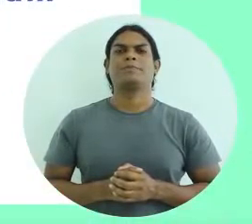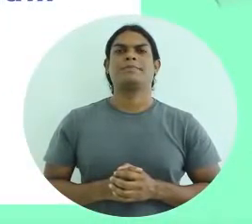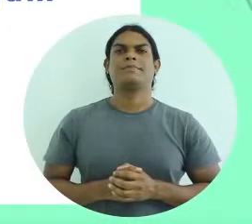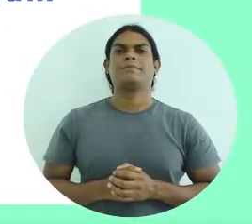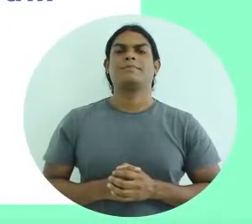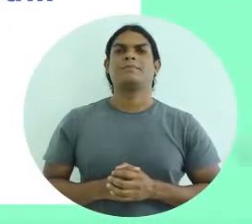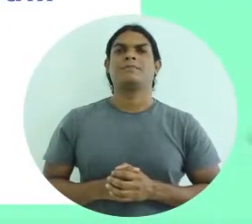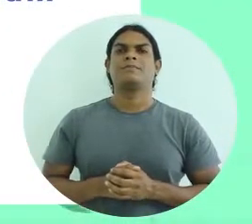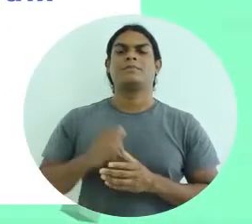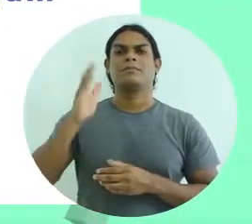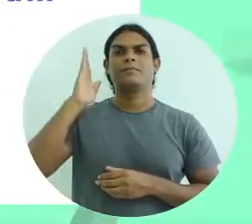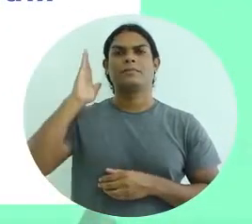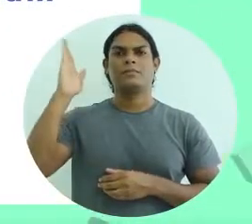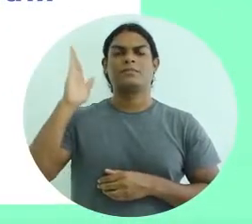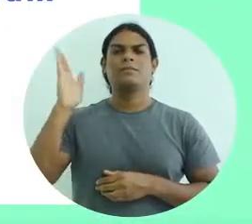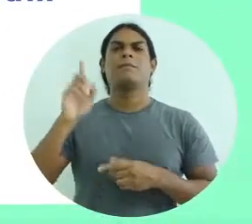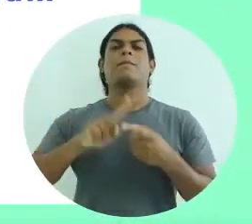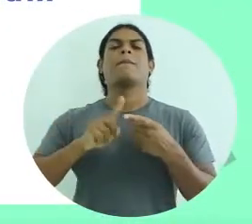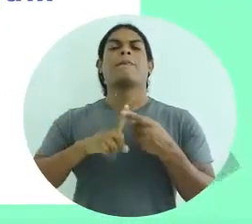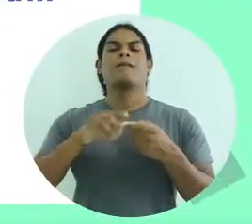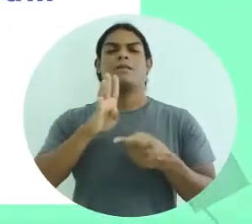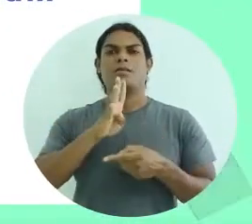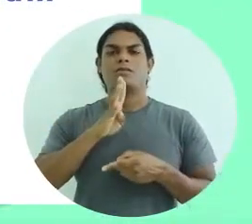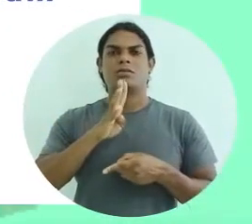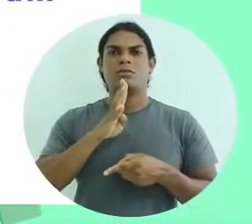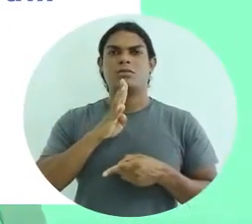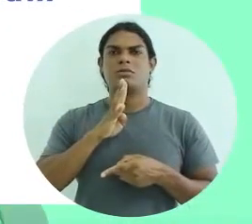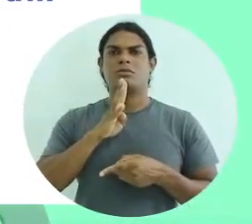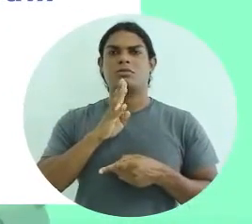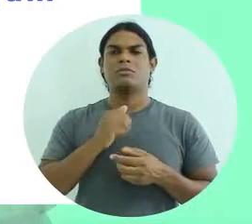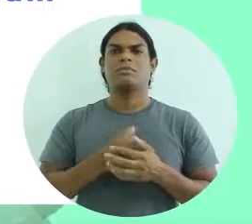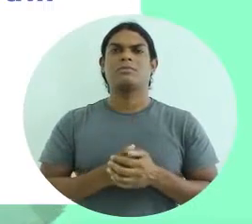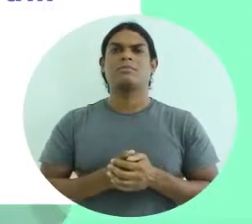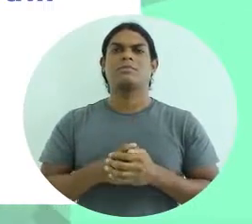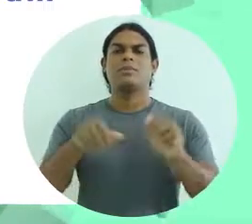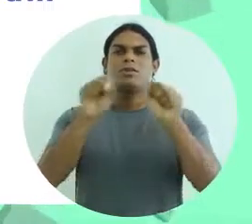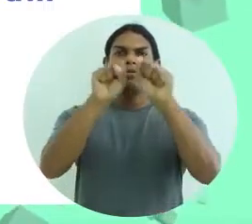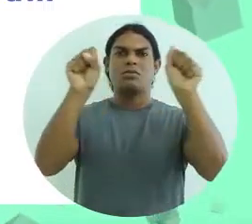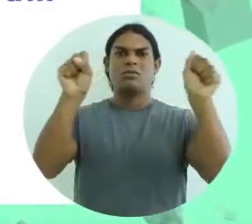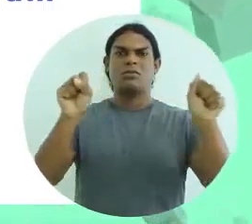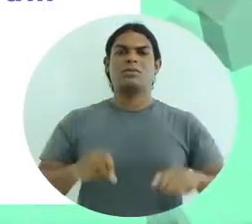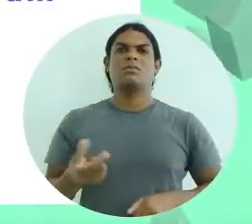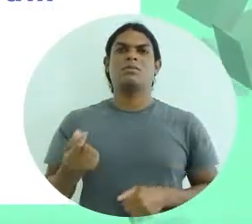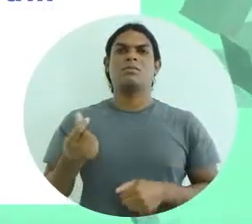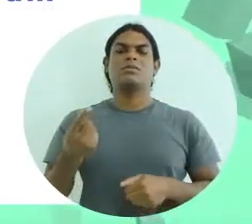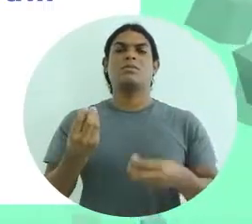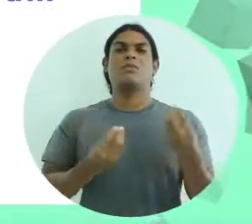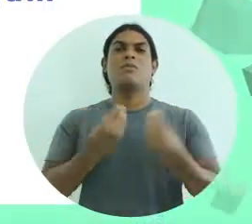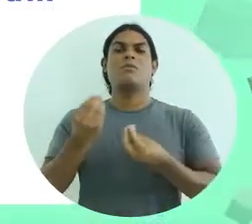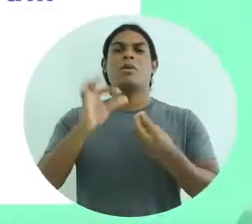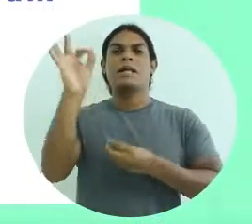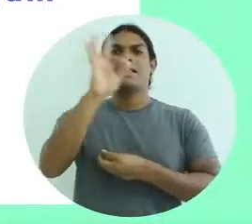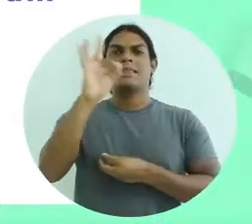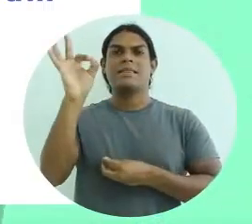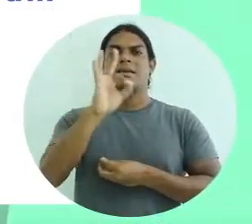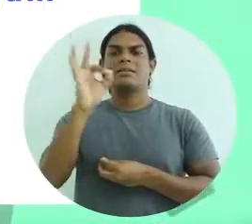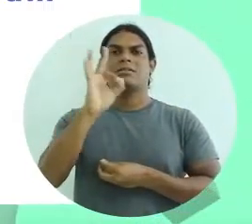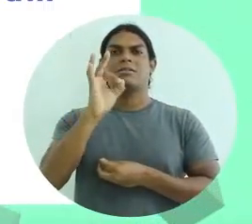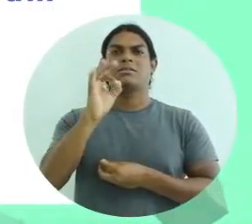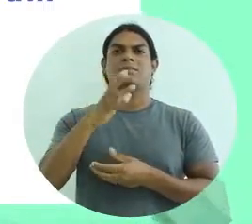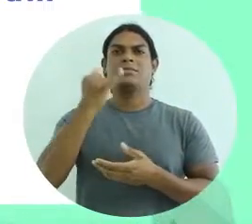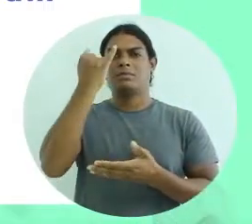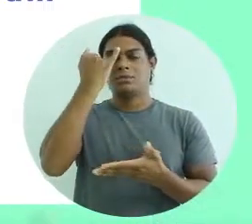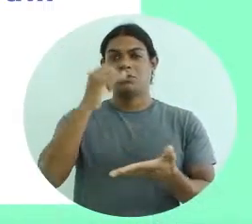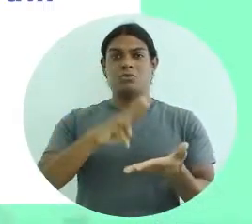Equalização, também conhecido no sistema financeiro de equalização de taxa de juros. Como funciona mais ou menos essa